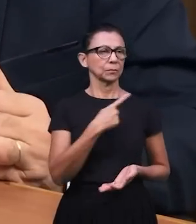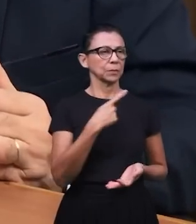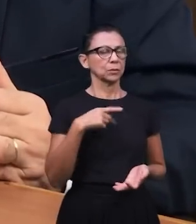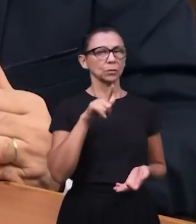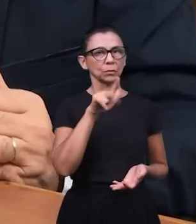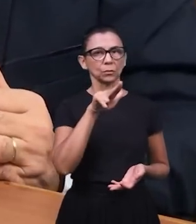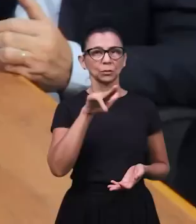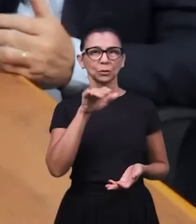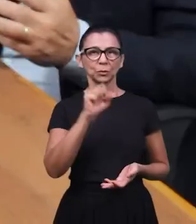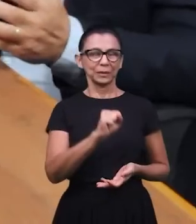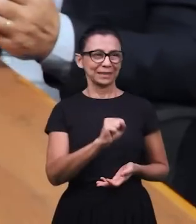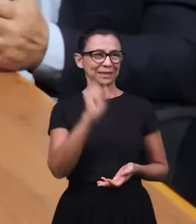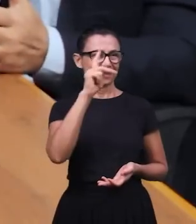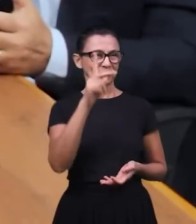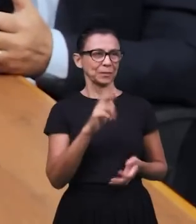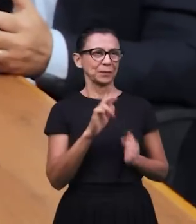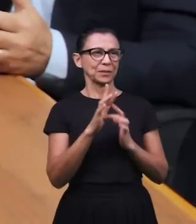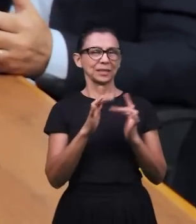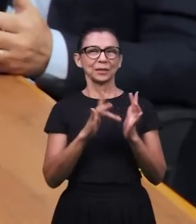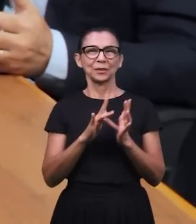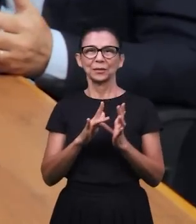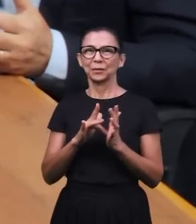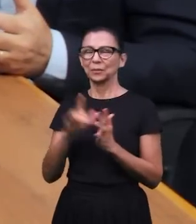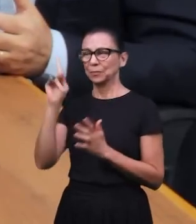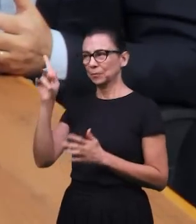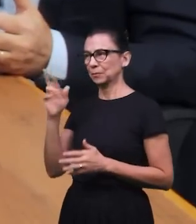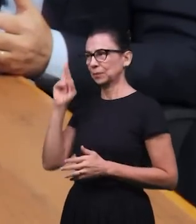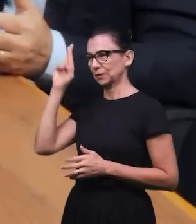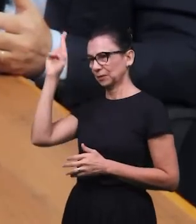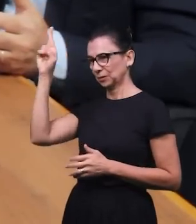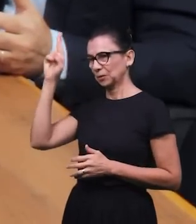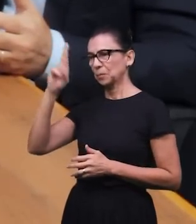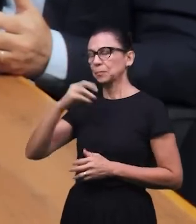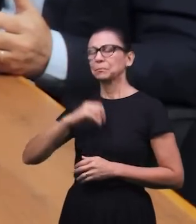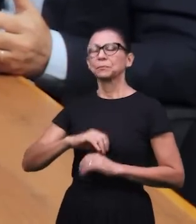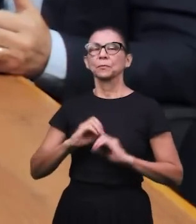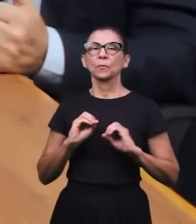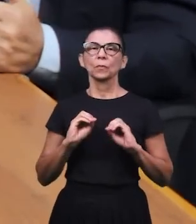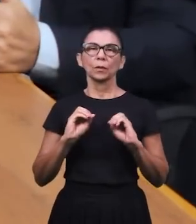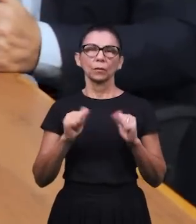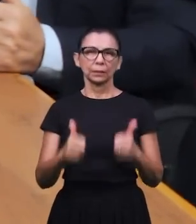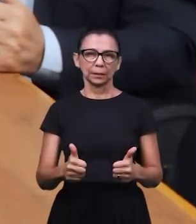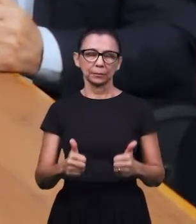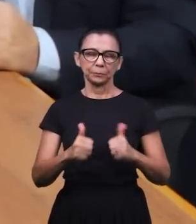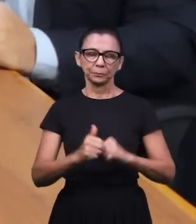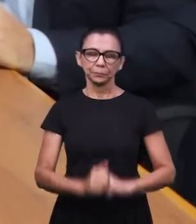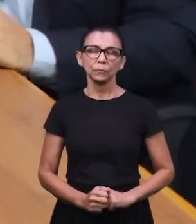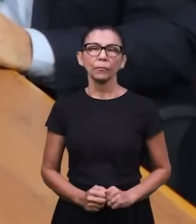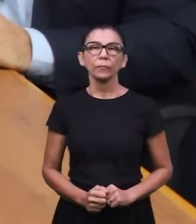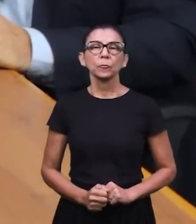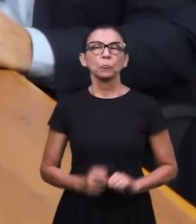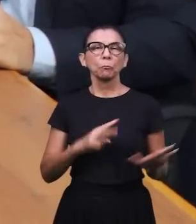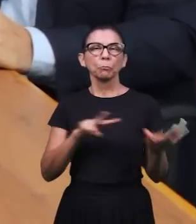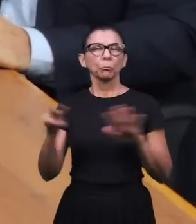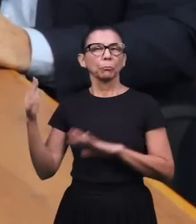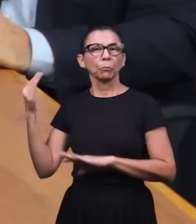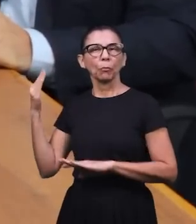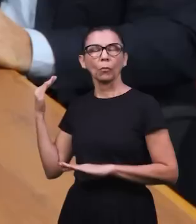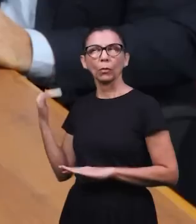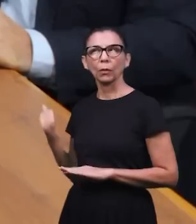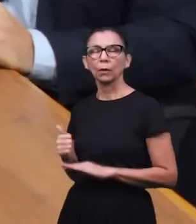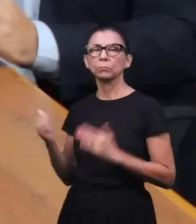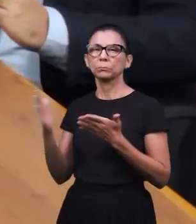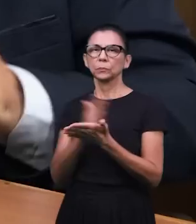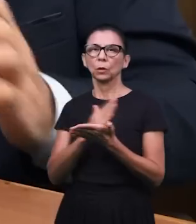pastor Luiz Eugênio. Luiz, a paz do Senhor, seja bem-vindo. Paz do Senhor, estamos aí. Muito bem, então vamos lá. Na semana passada nós